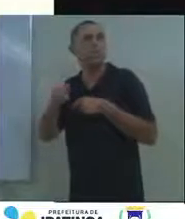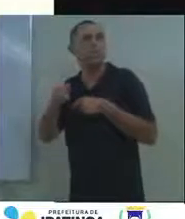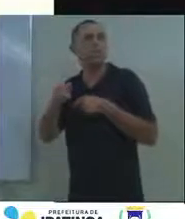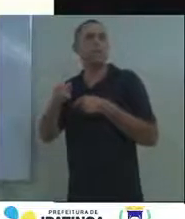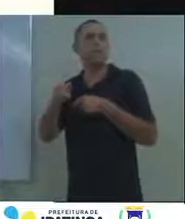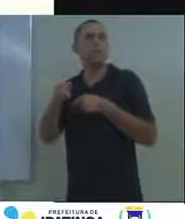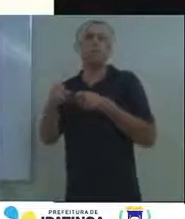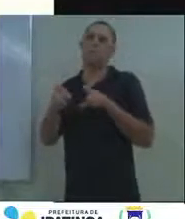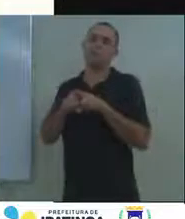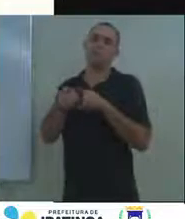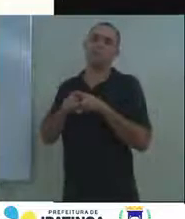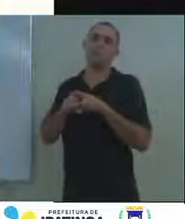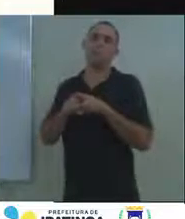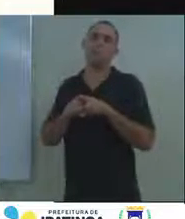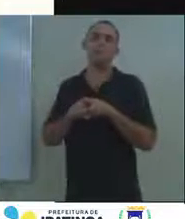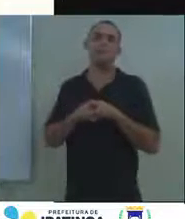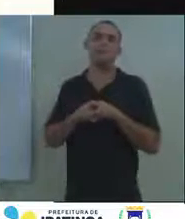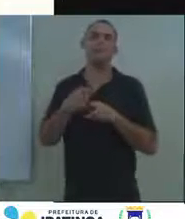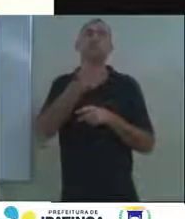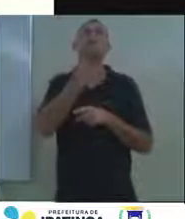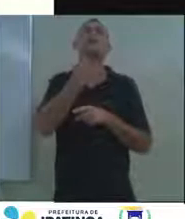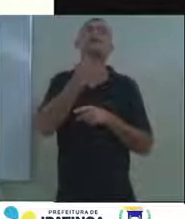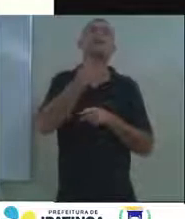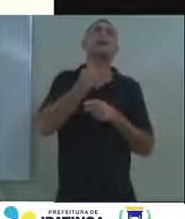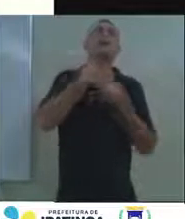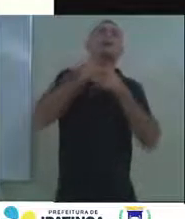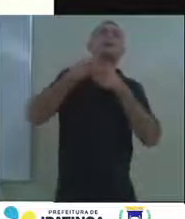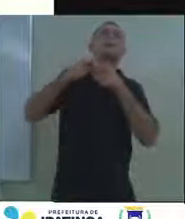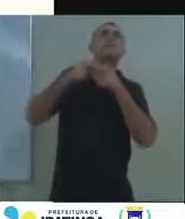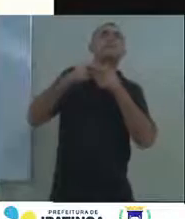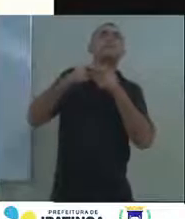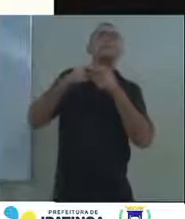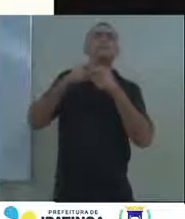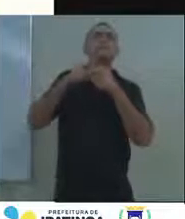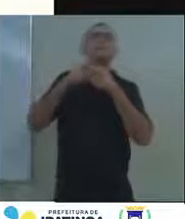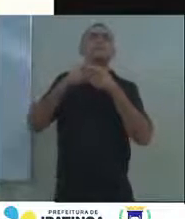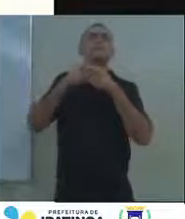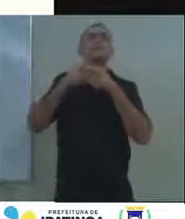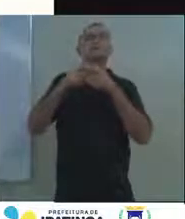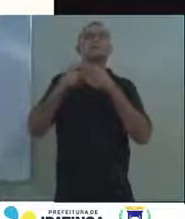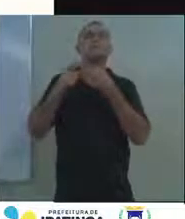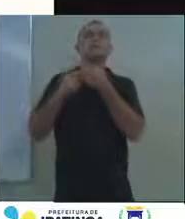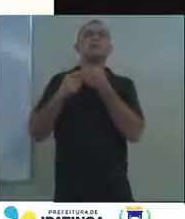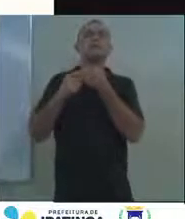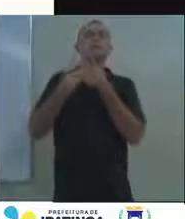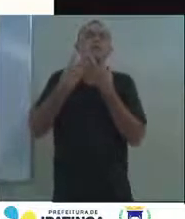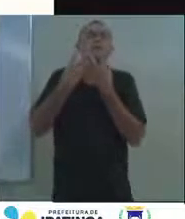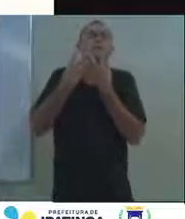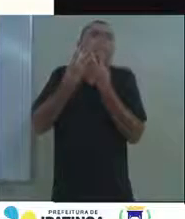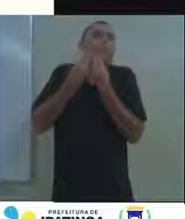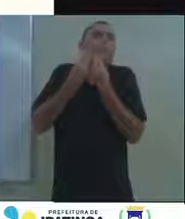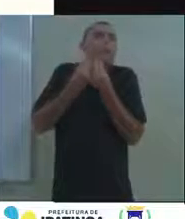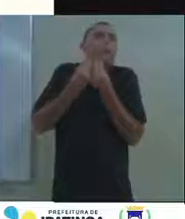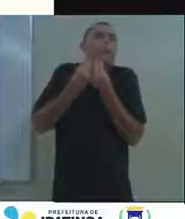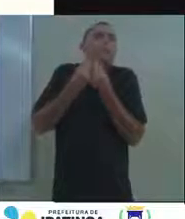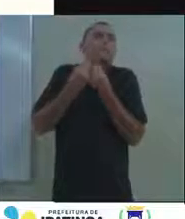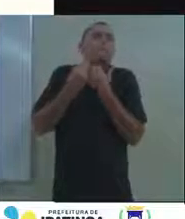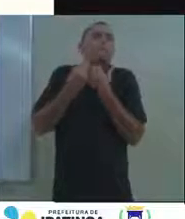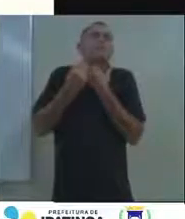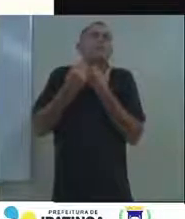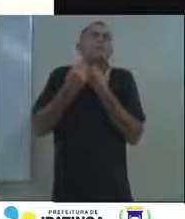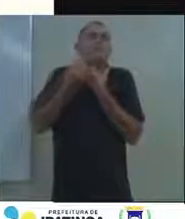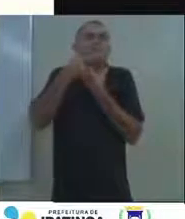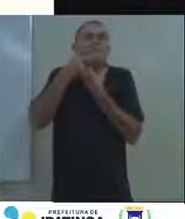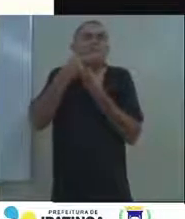uma desidratação da minha prega vocal. Então, eu tenho um ressecamento da minha prega vocal ela